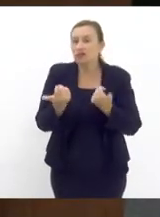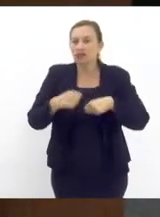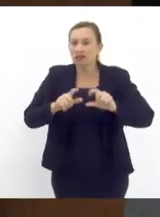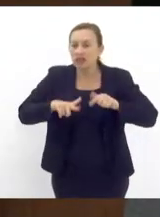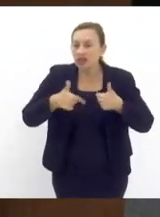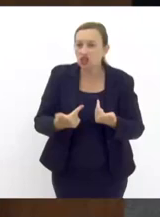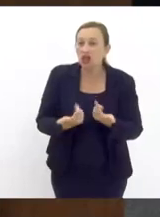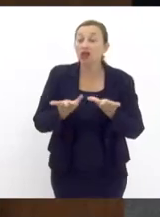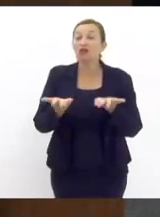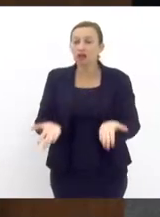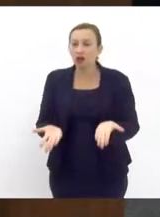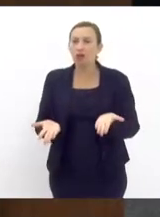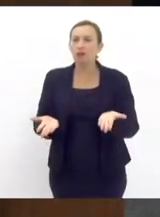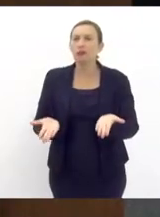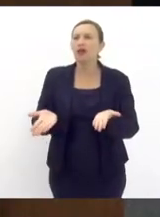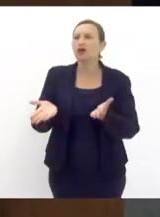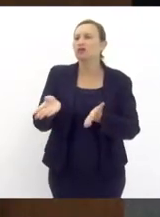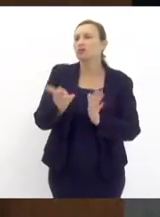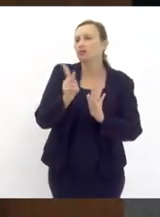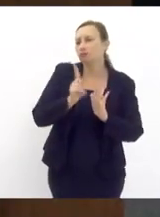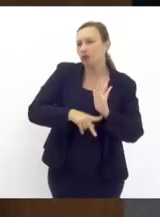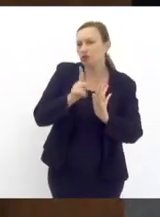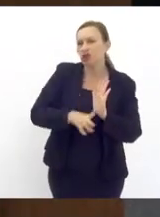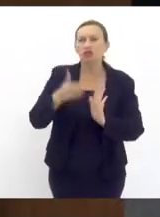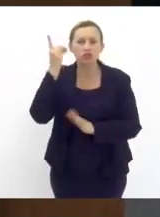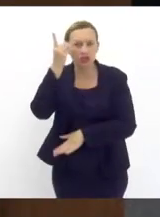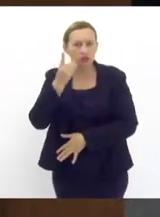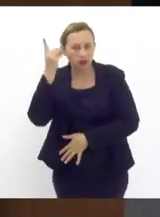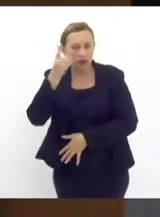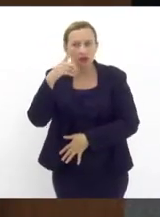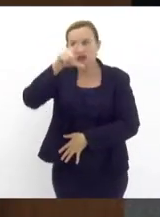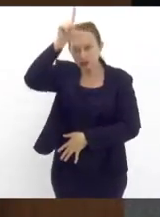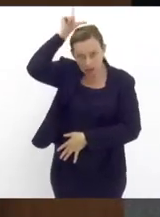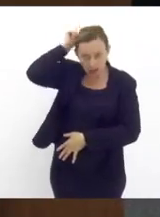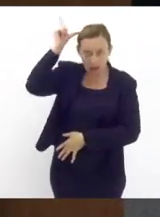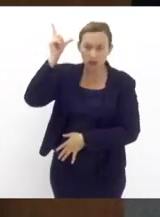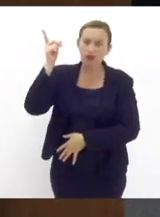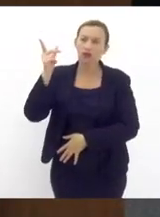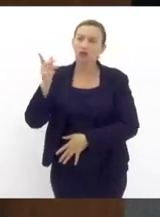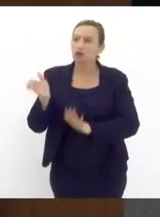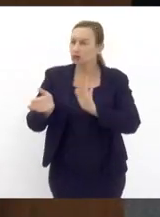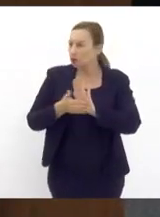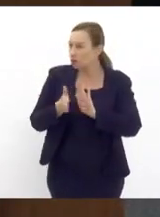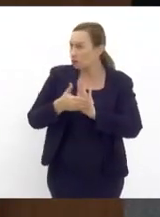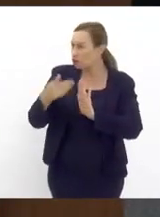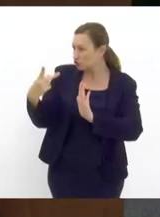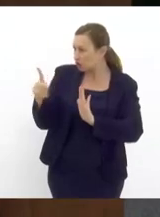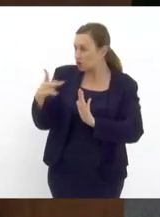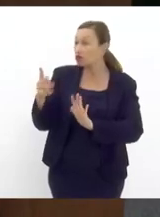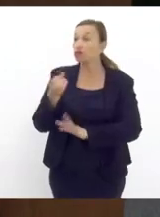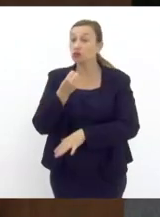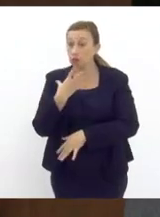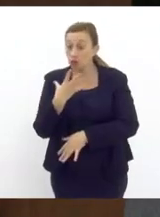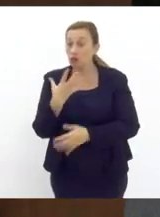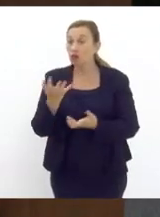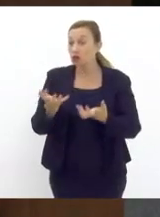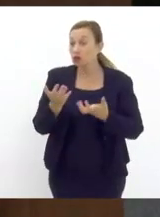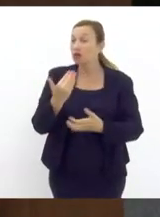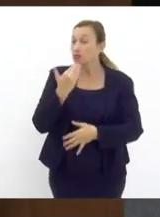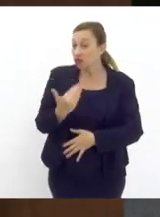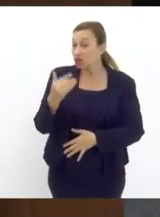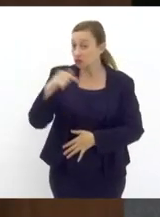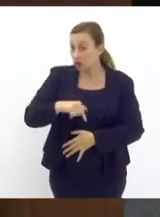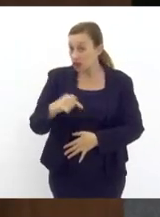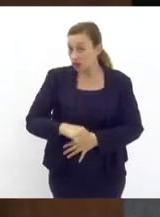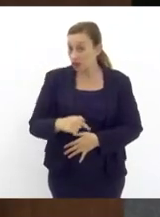então acho que é o Projeto do deputado Luiz Paulo e as suas proposições são muito pertinentes queria fazer um apelo